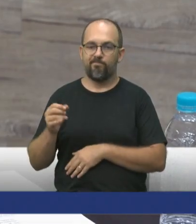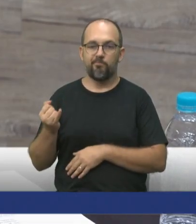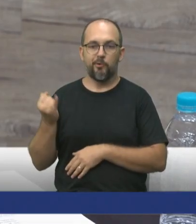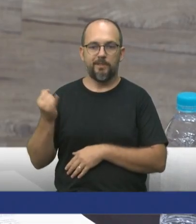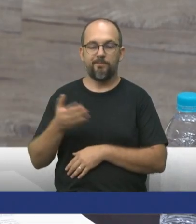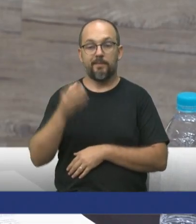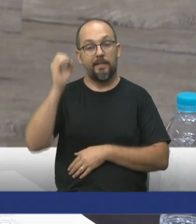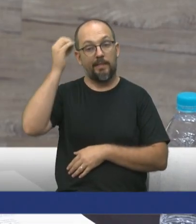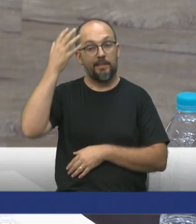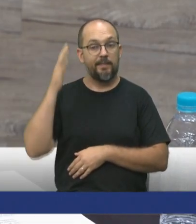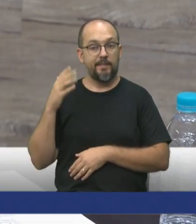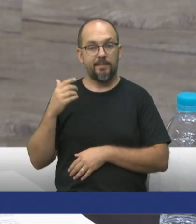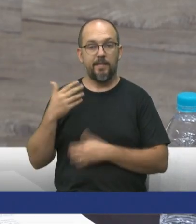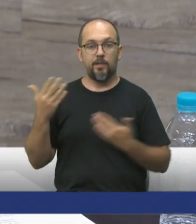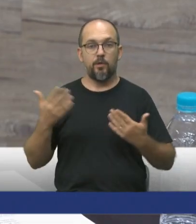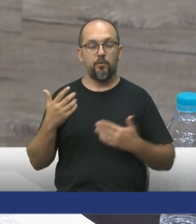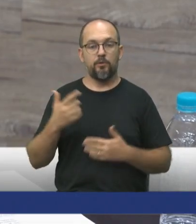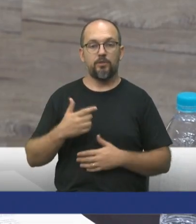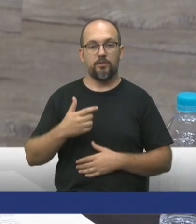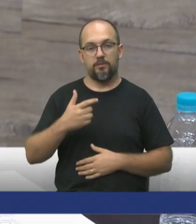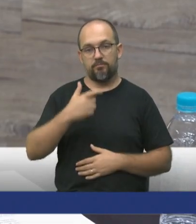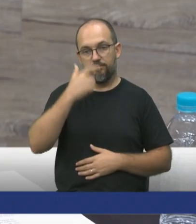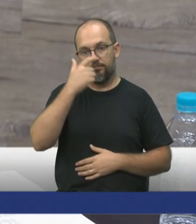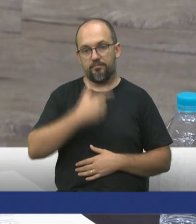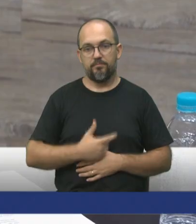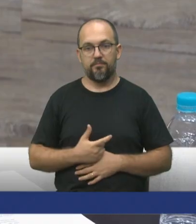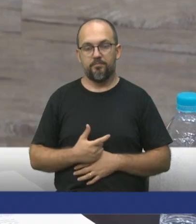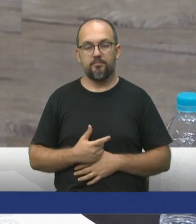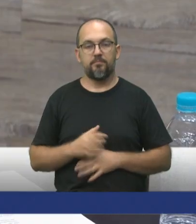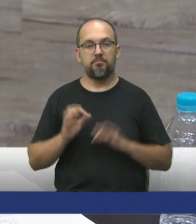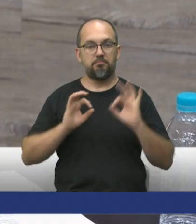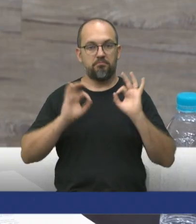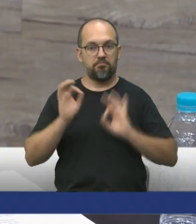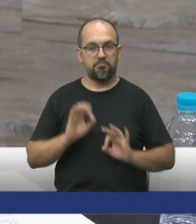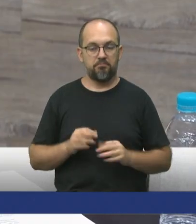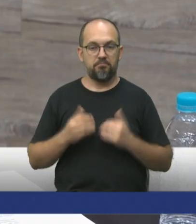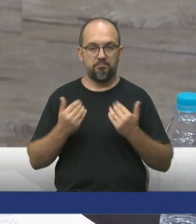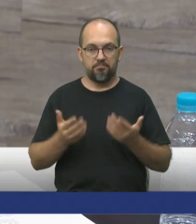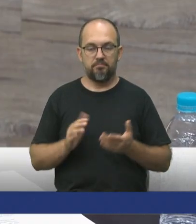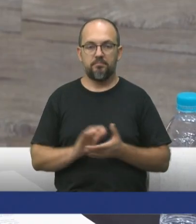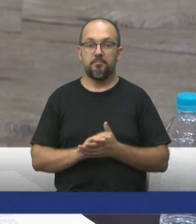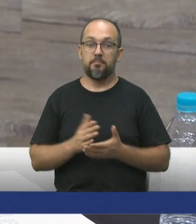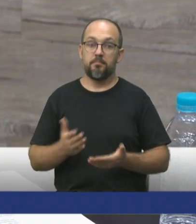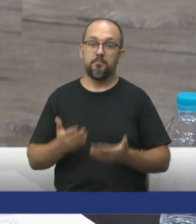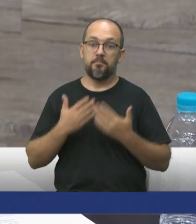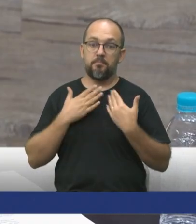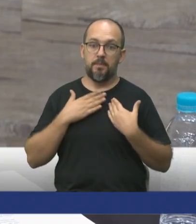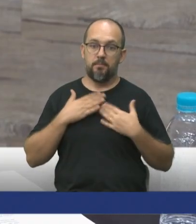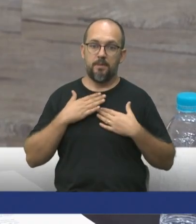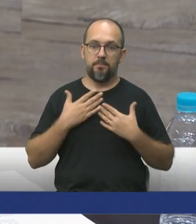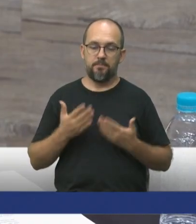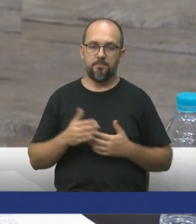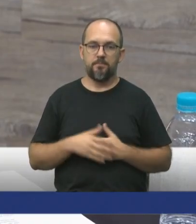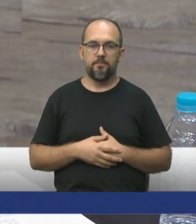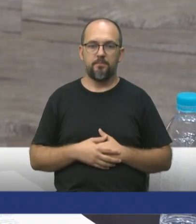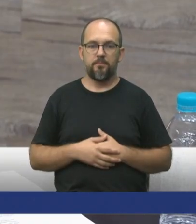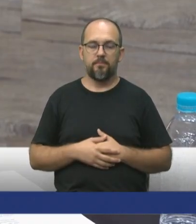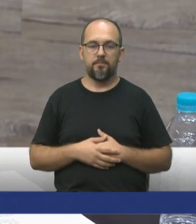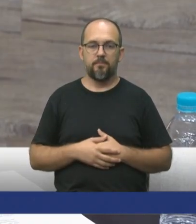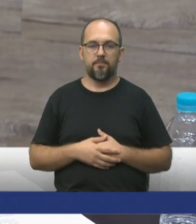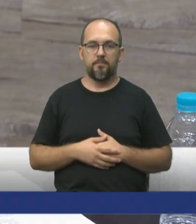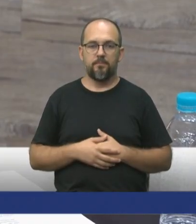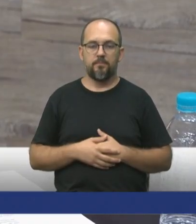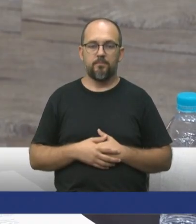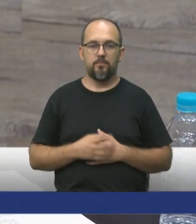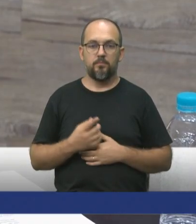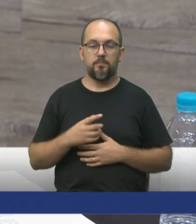que hoje está vestida, né? Então fica para mim, né? É uma entidade